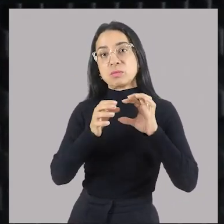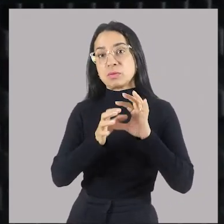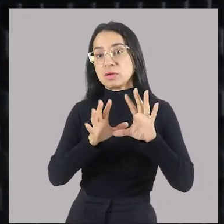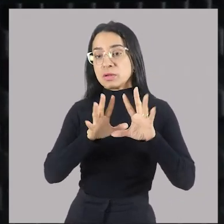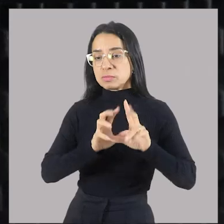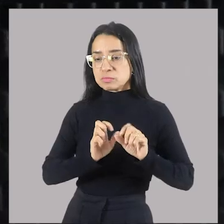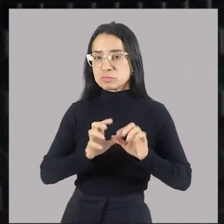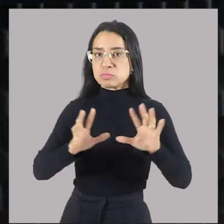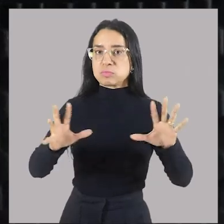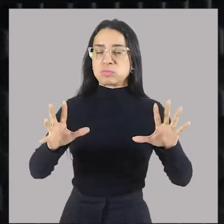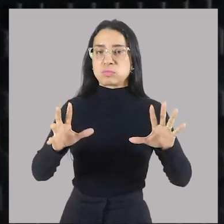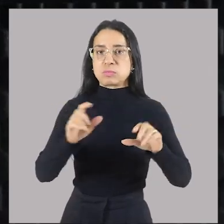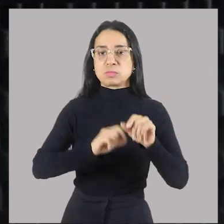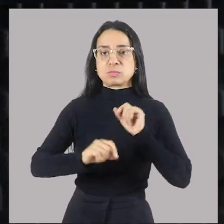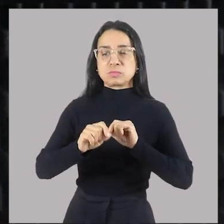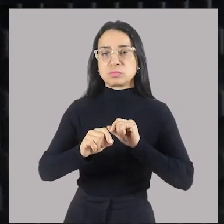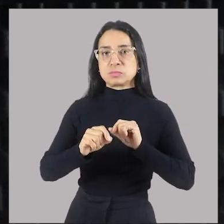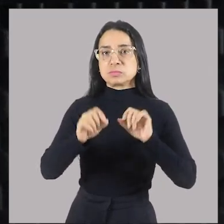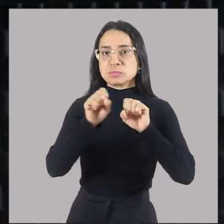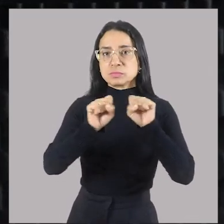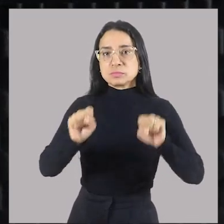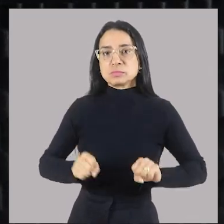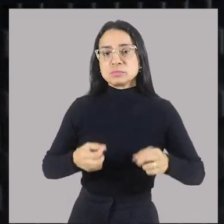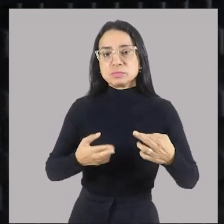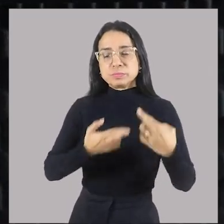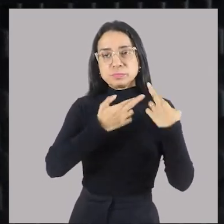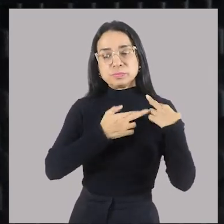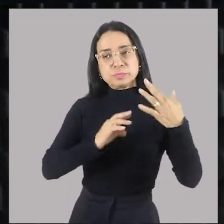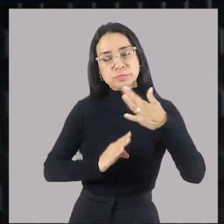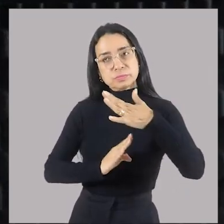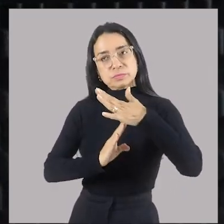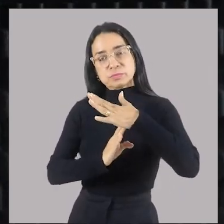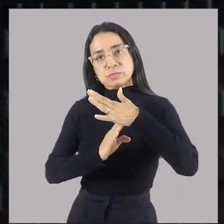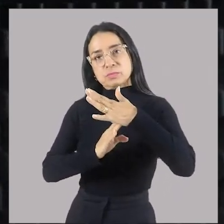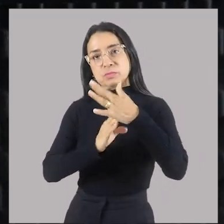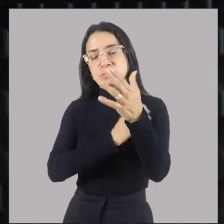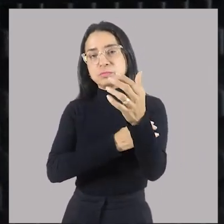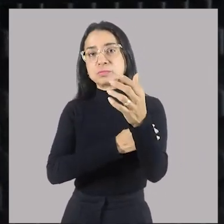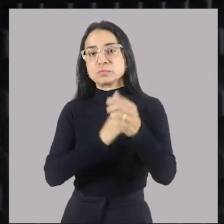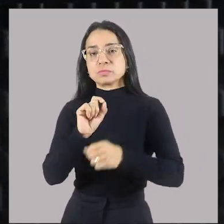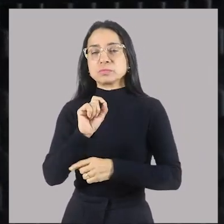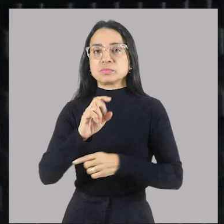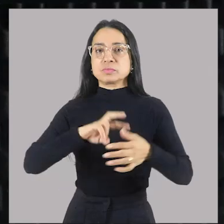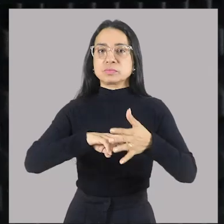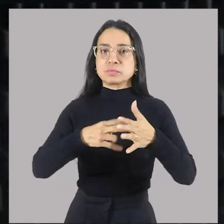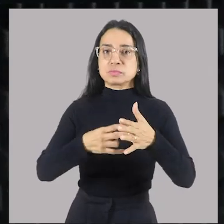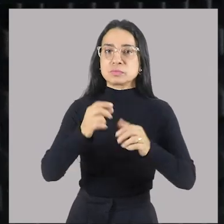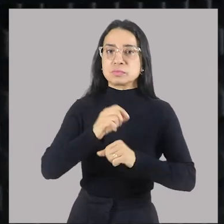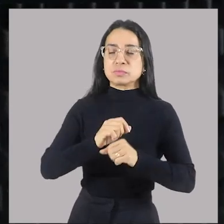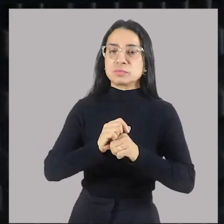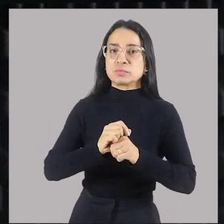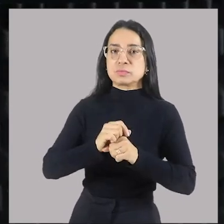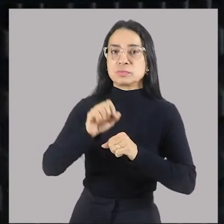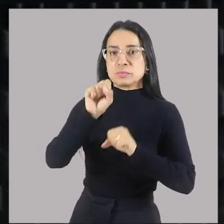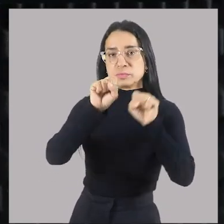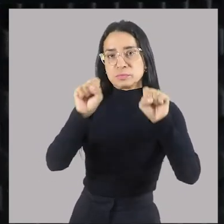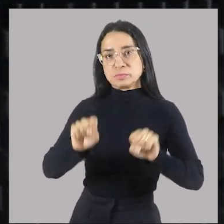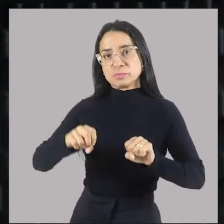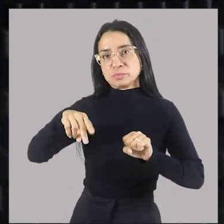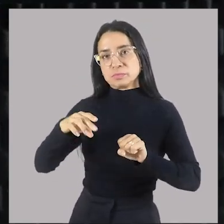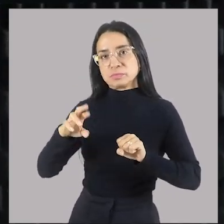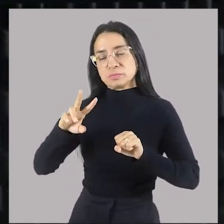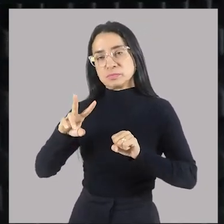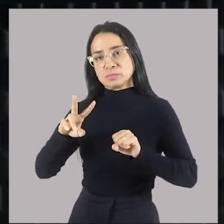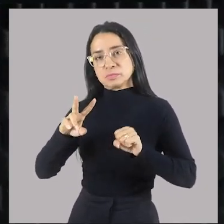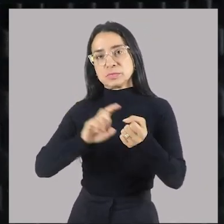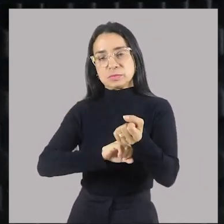deles, certo? E esse sistema que é responsável por controlar esses músculos involuntários é o sistema nervoso autônomo, tá bom? Vamos